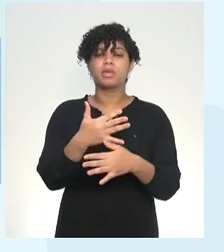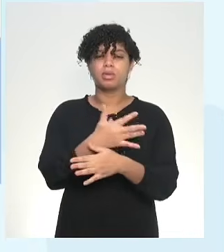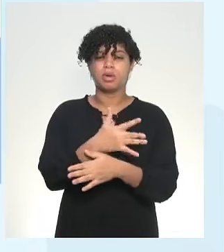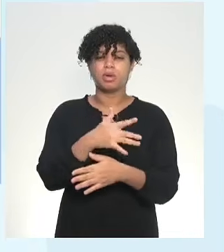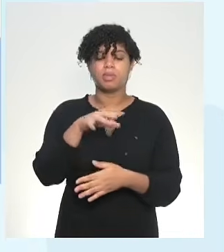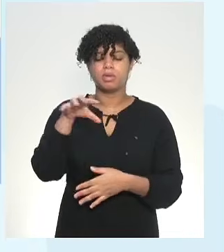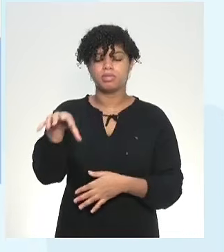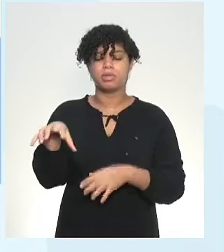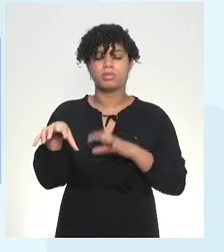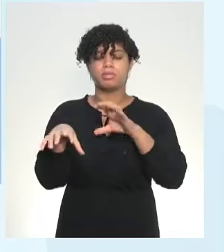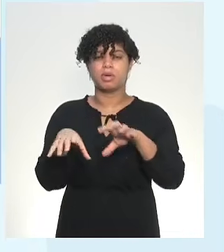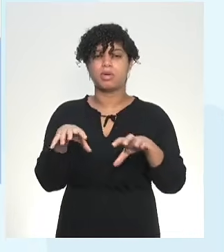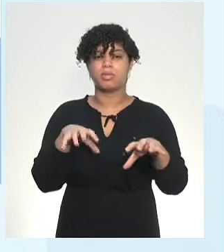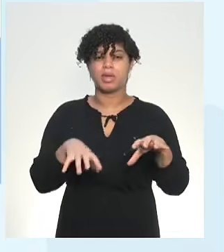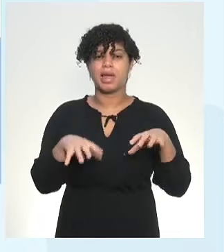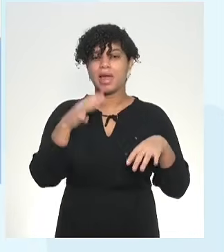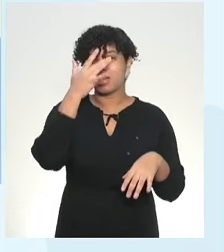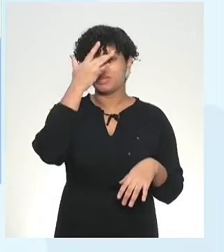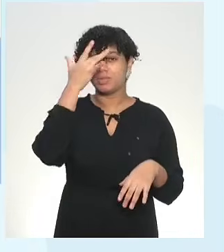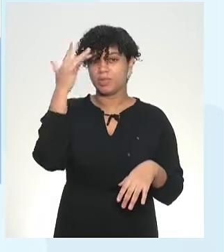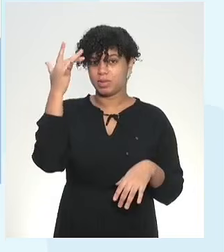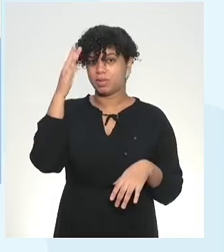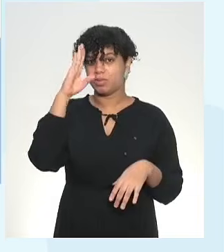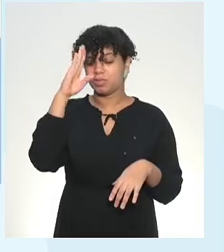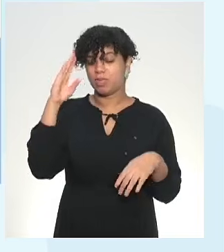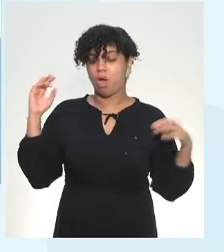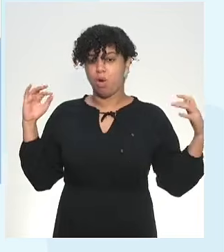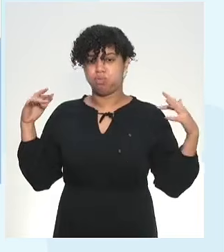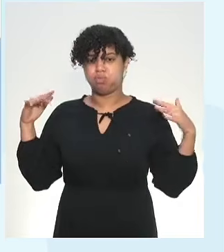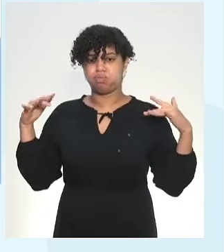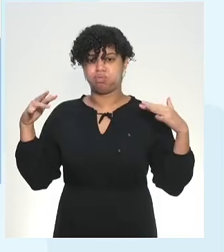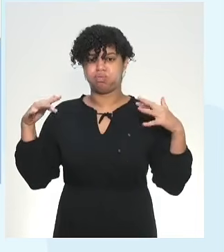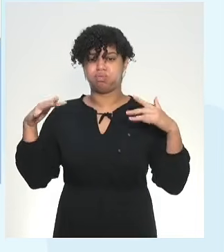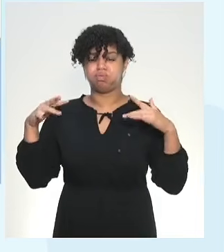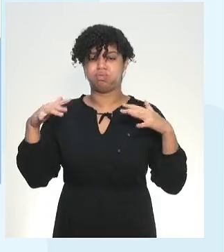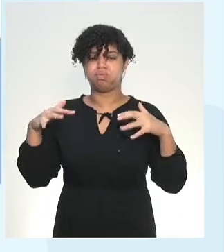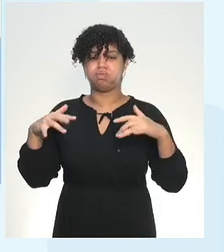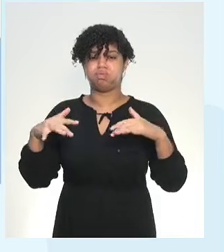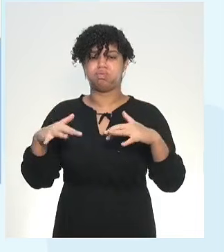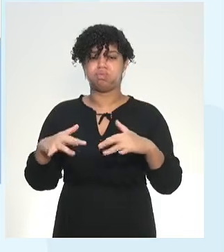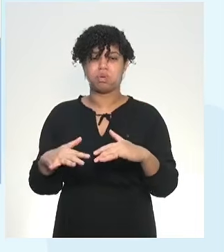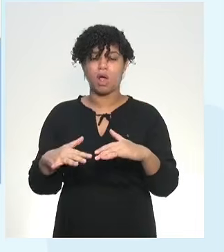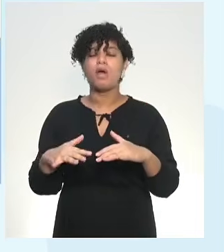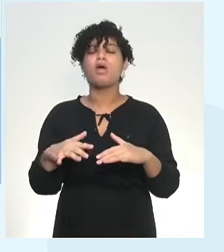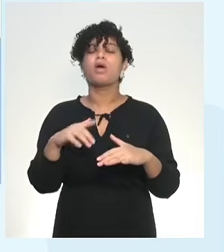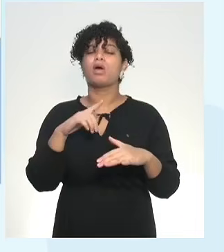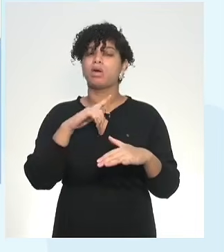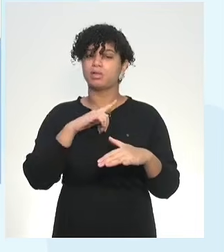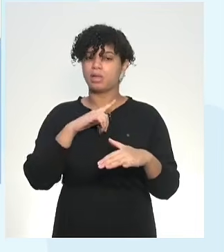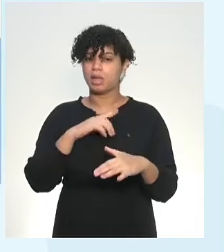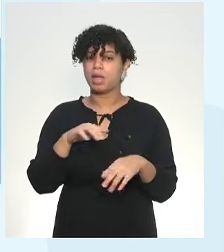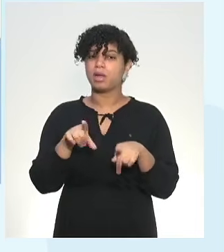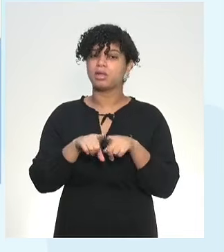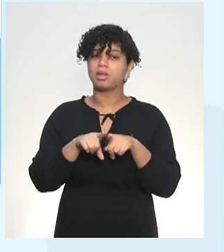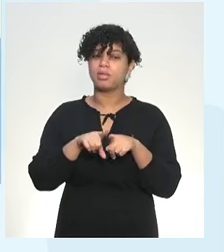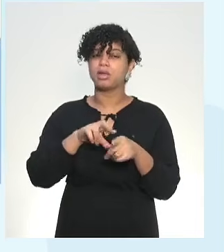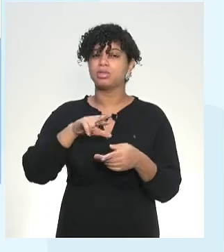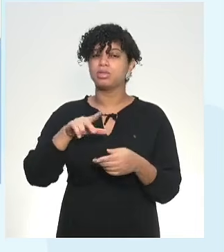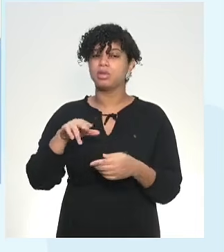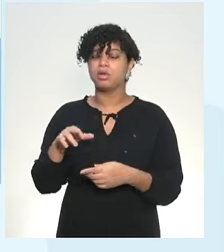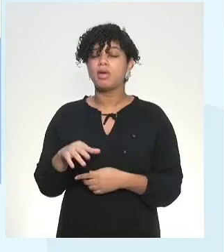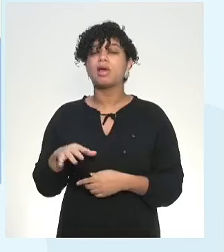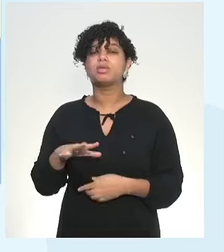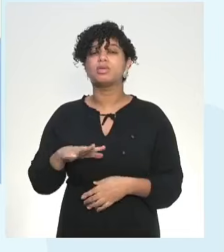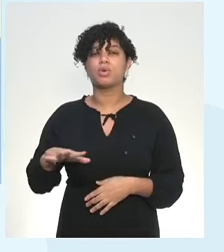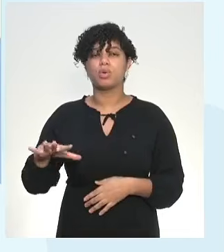né, aquela questão da aglomeração da população e, principalmente, os destaques quanto aos equipamentos urbanos. Então, nós temos a